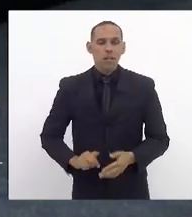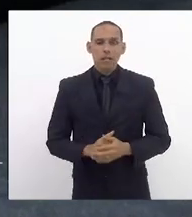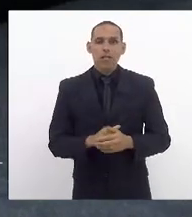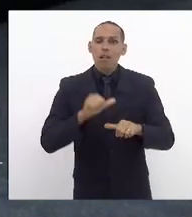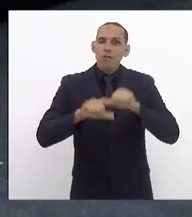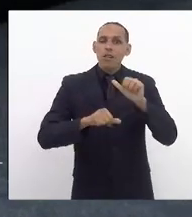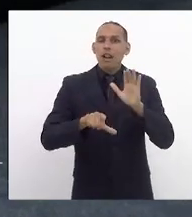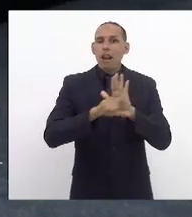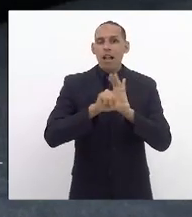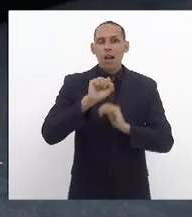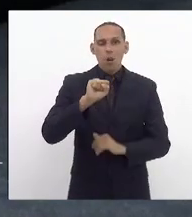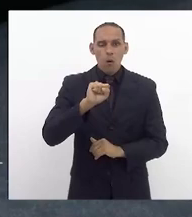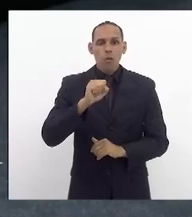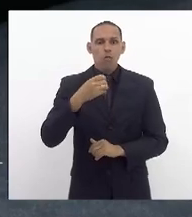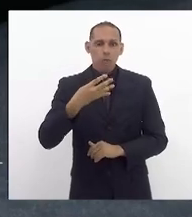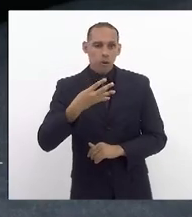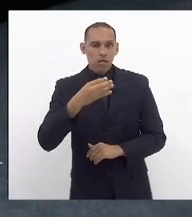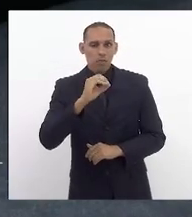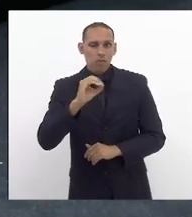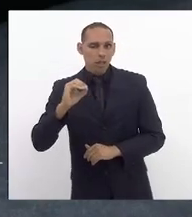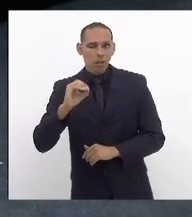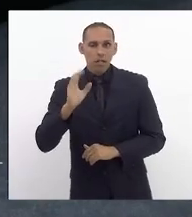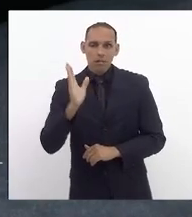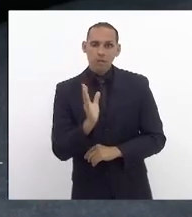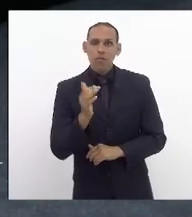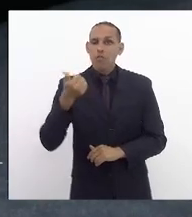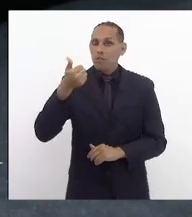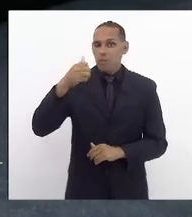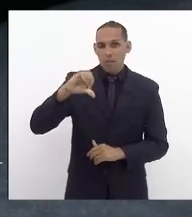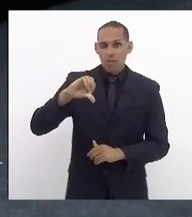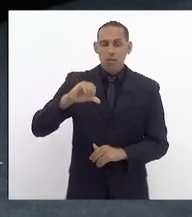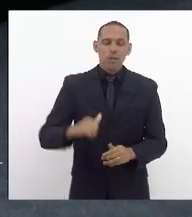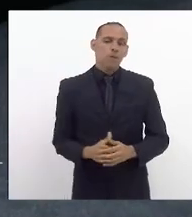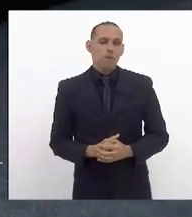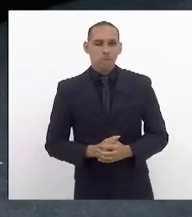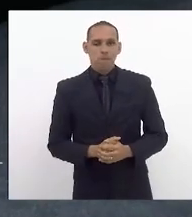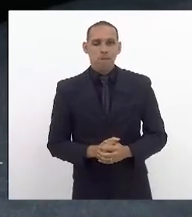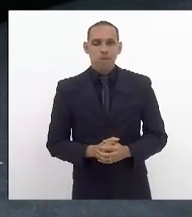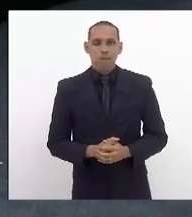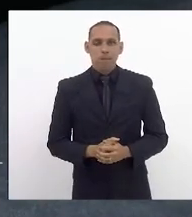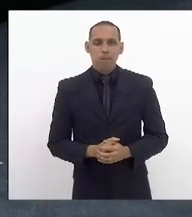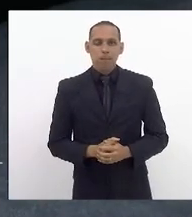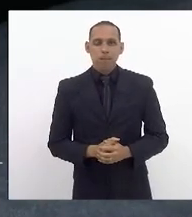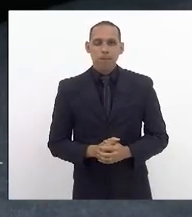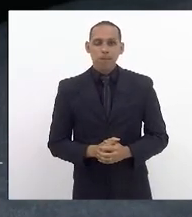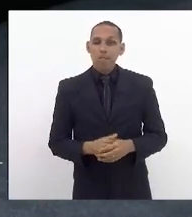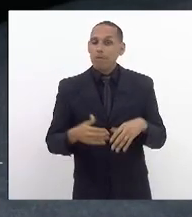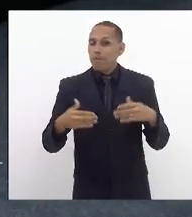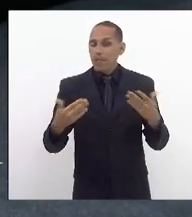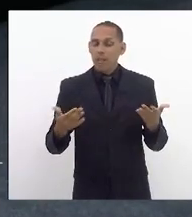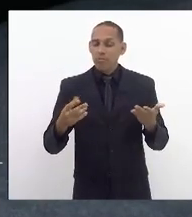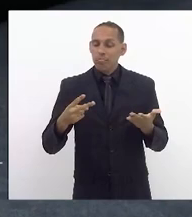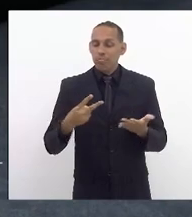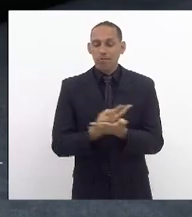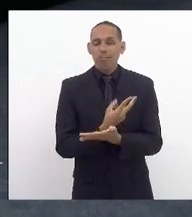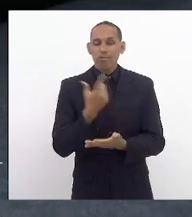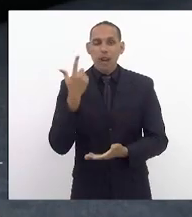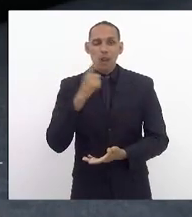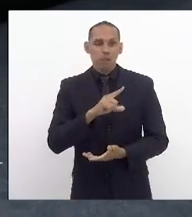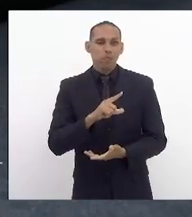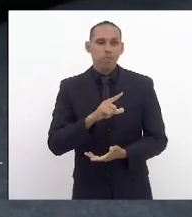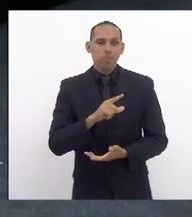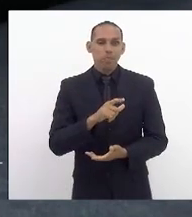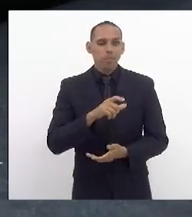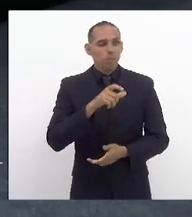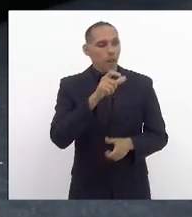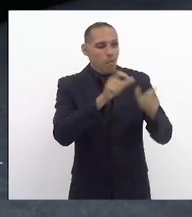virou a Lei 8.400 de 2019. E assim foi feito. Os